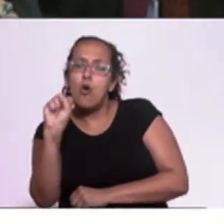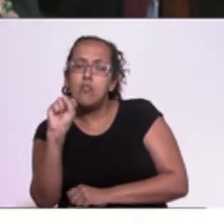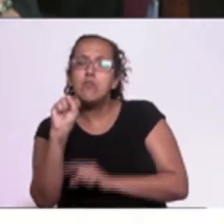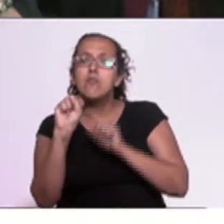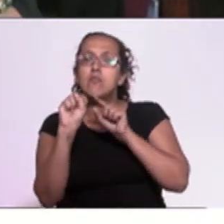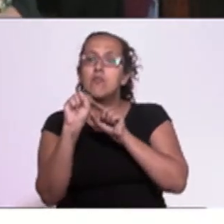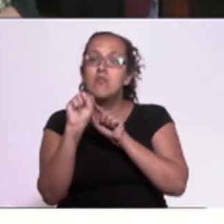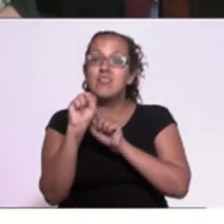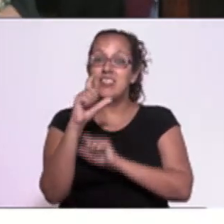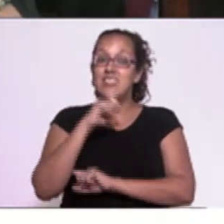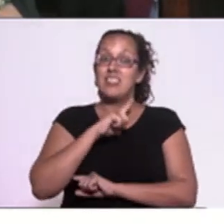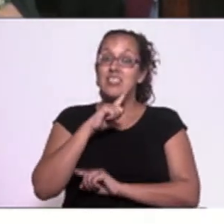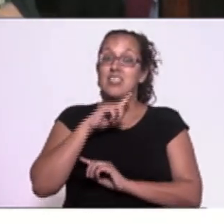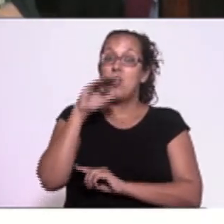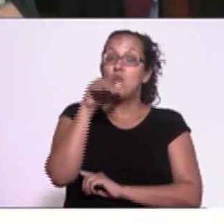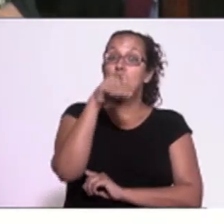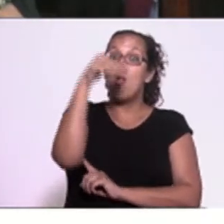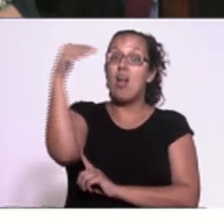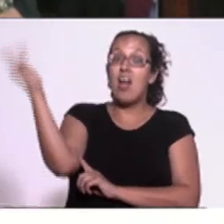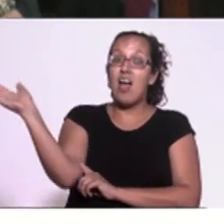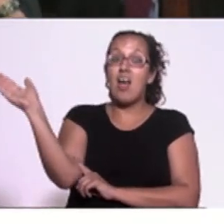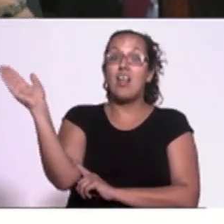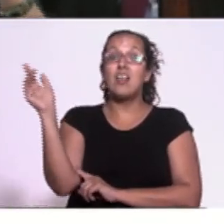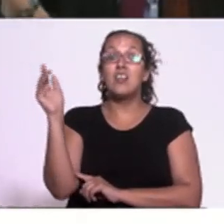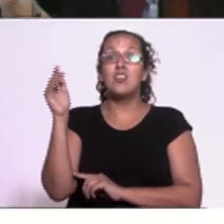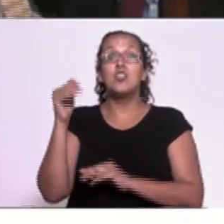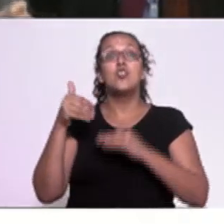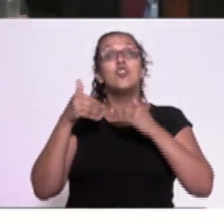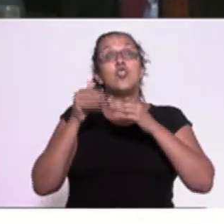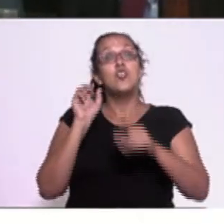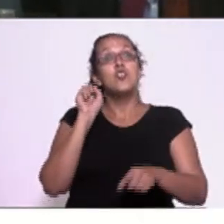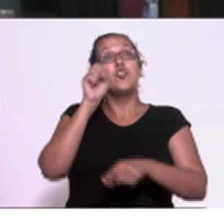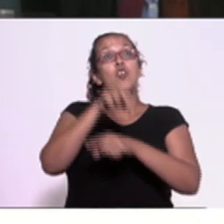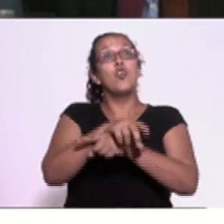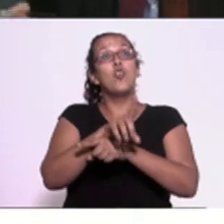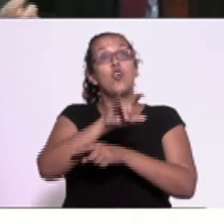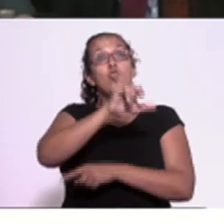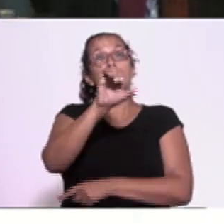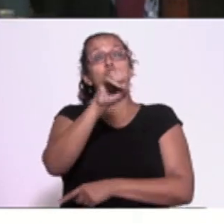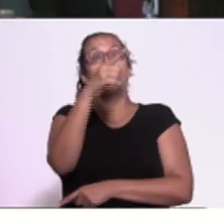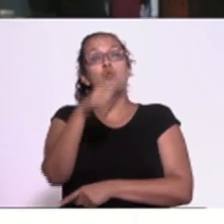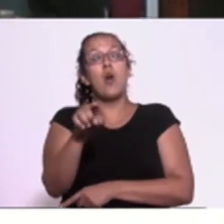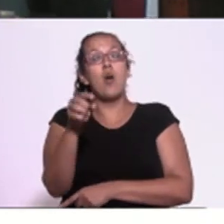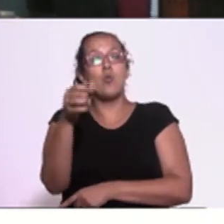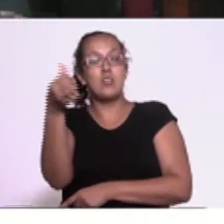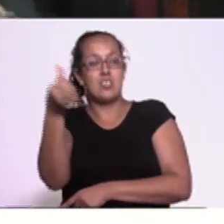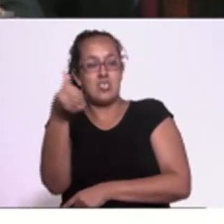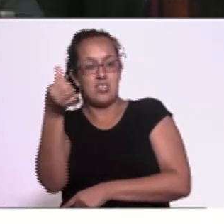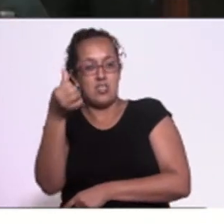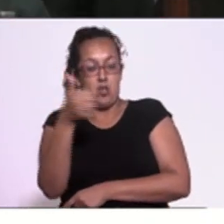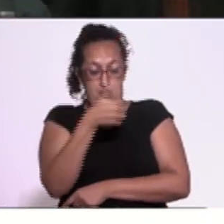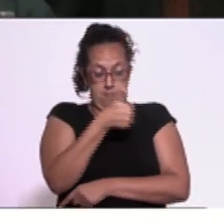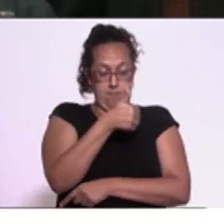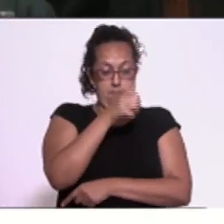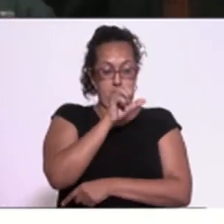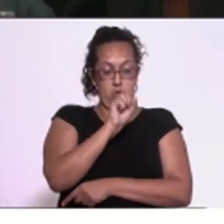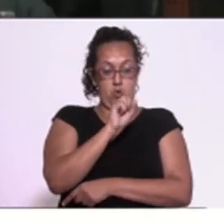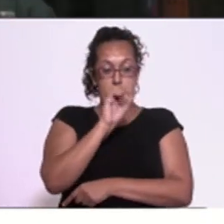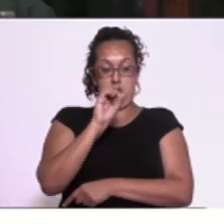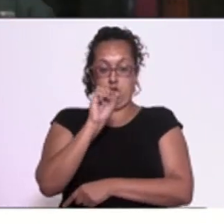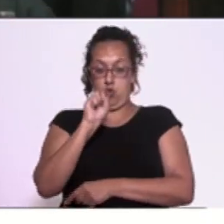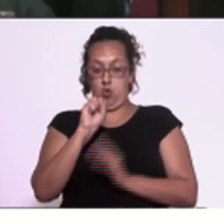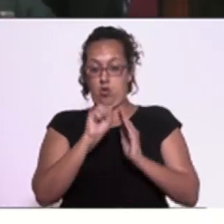aqui ao lado chegou Dom João VI. De 1808 a